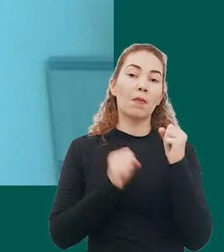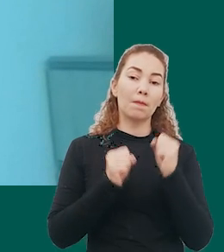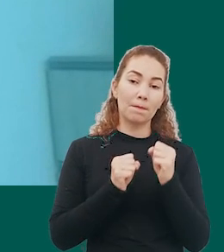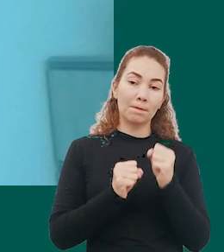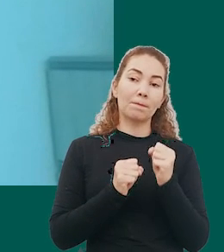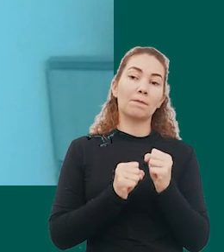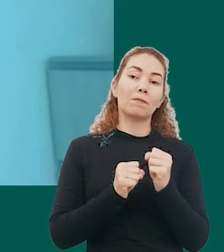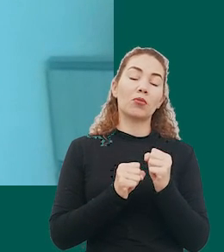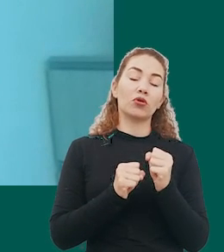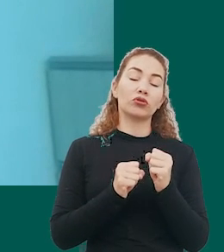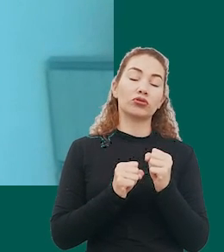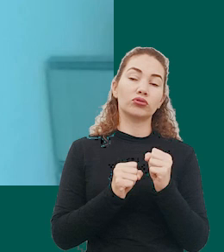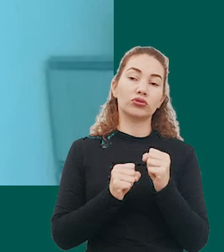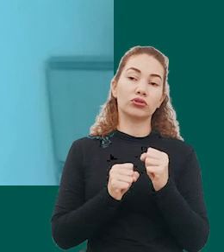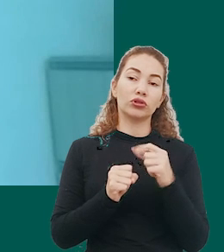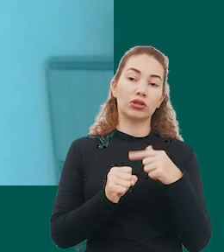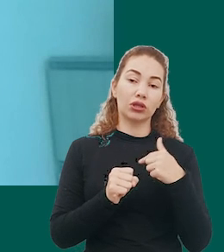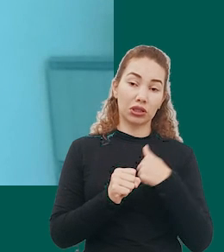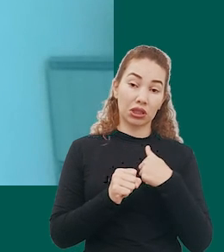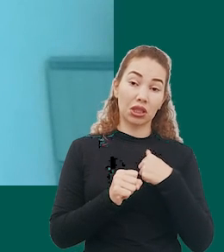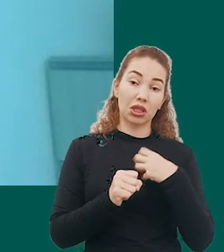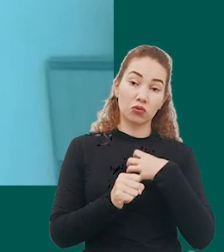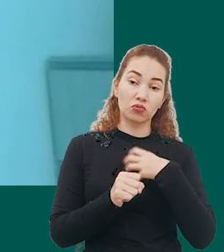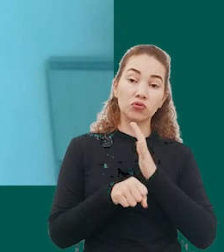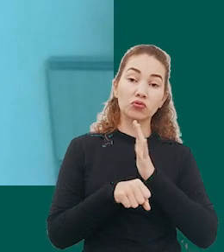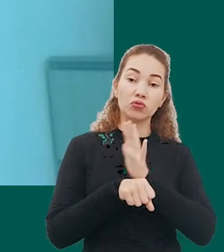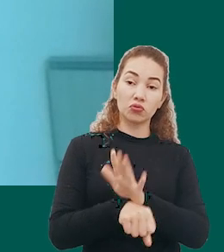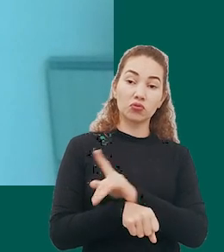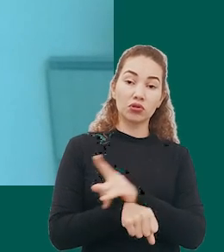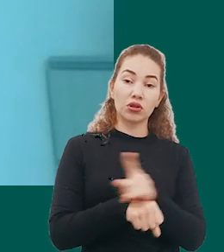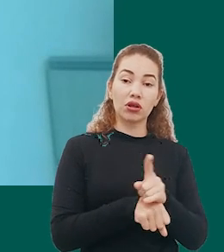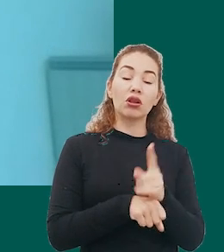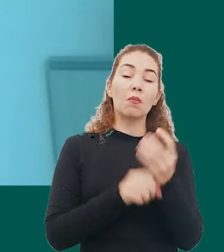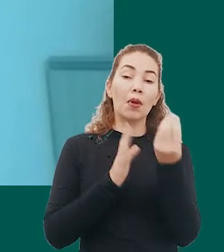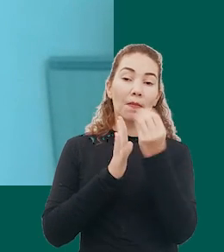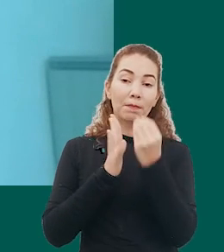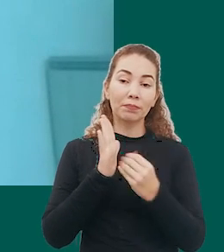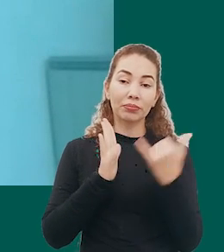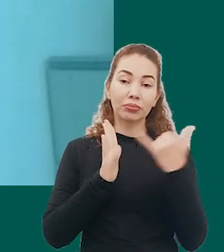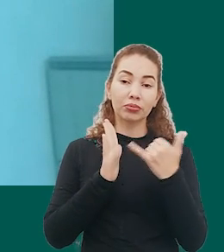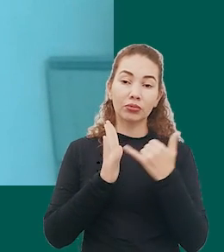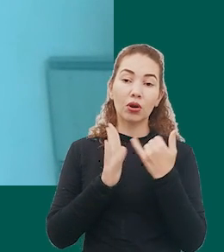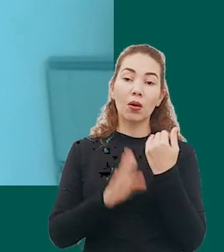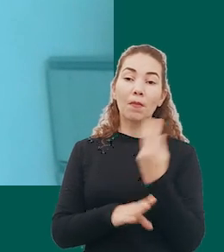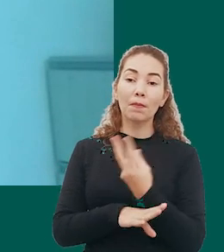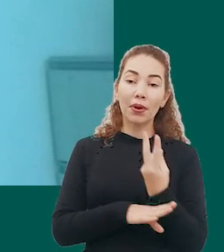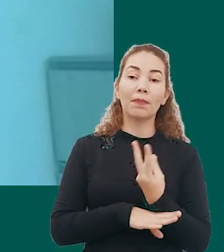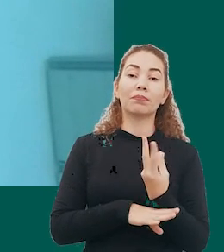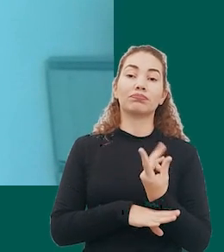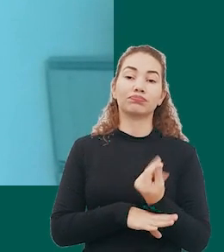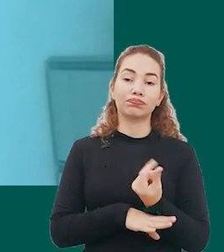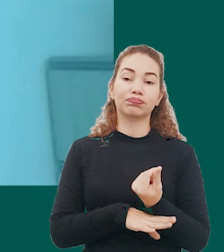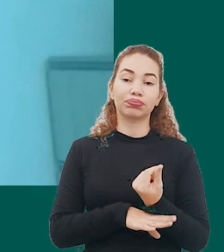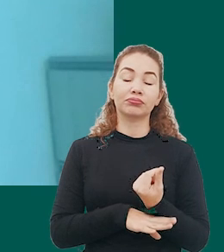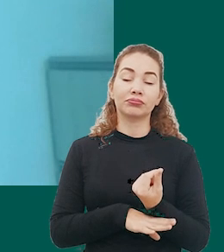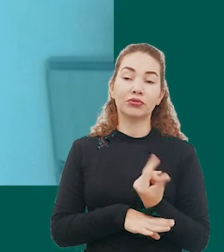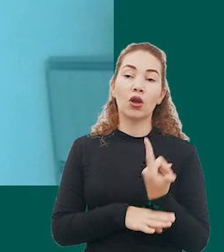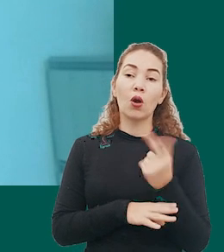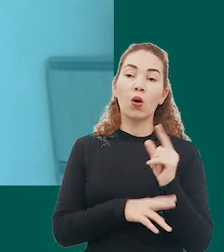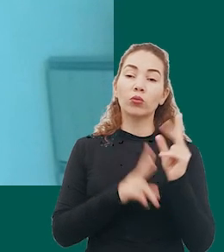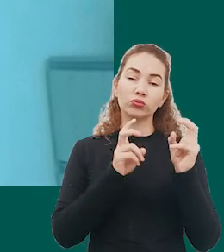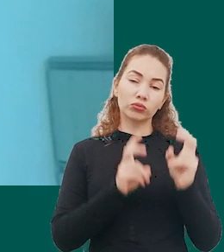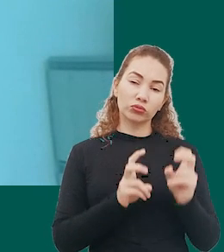também temos uma forma de auxiliar vocês, né, no preenchimento dos dados para buscar esses valores. Dentre